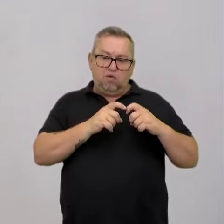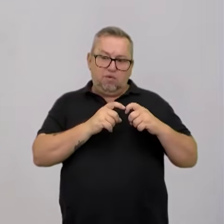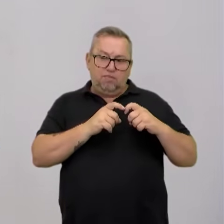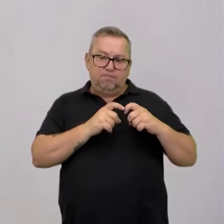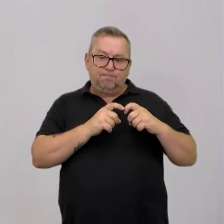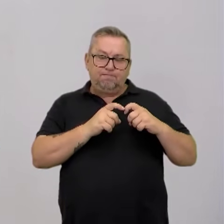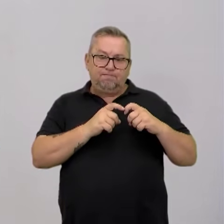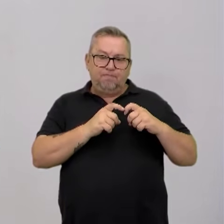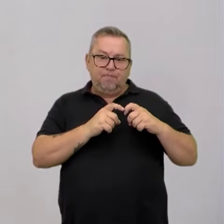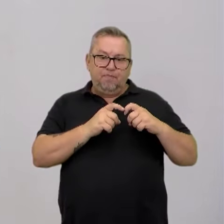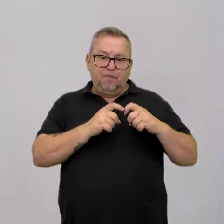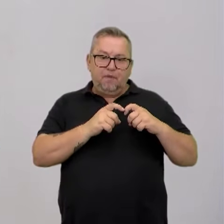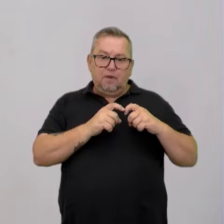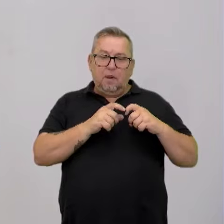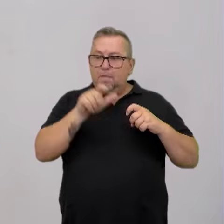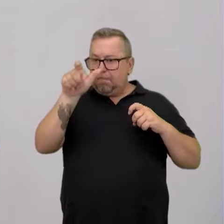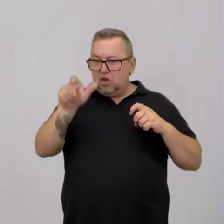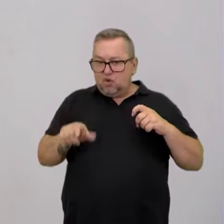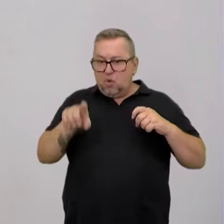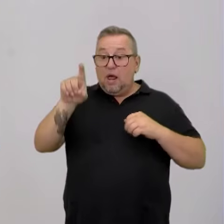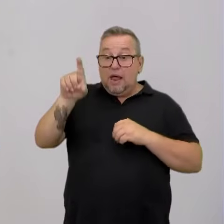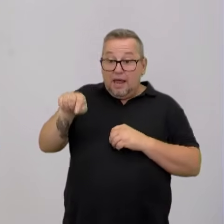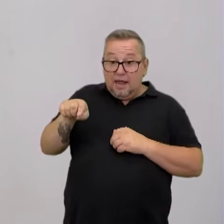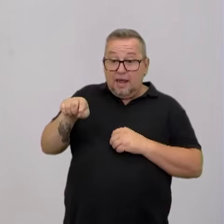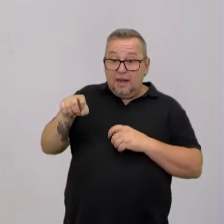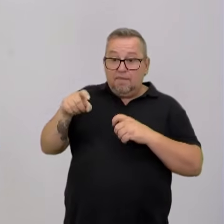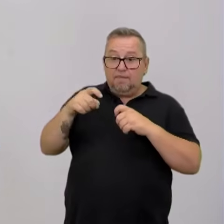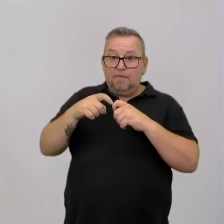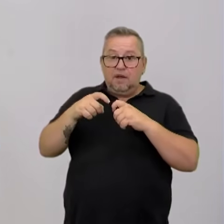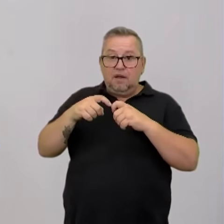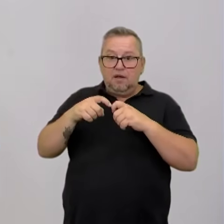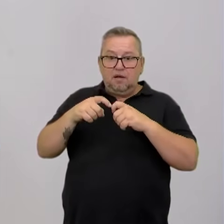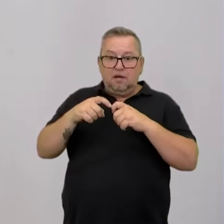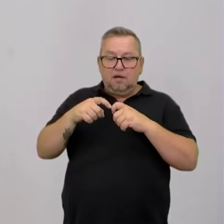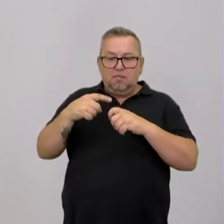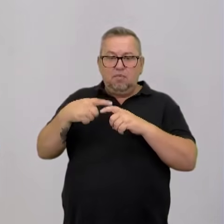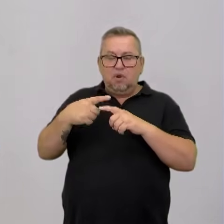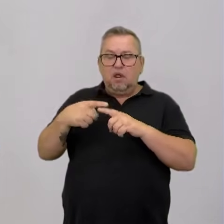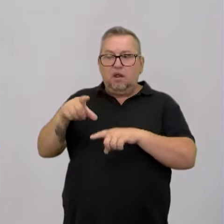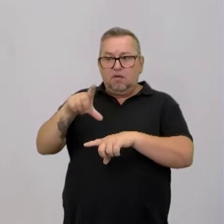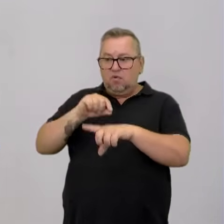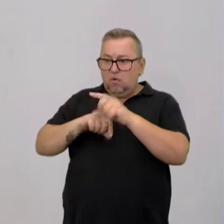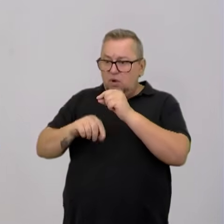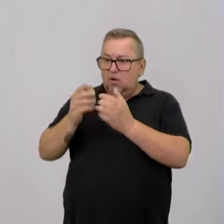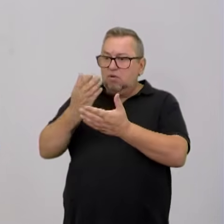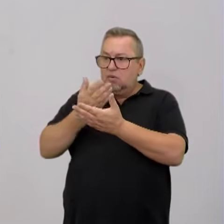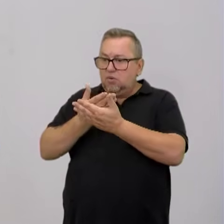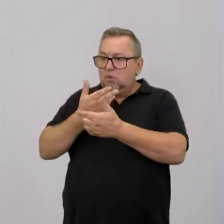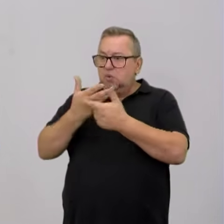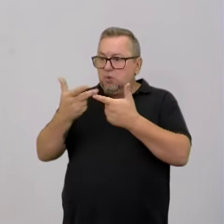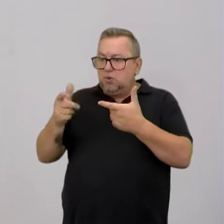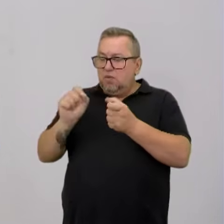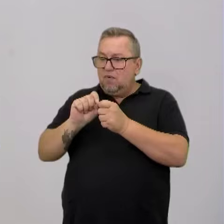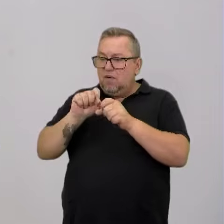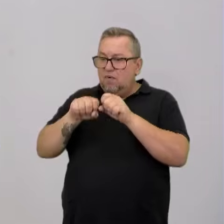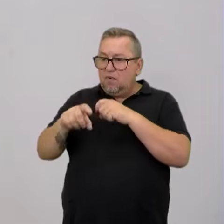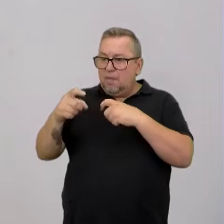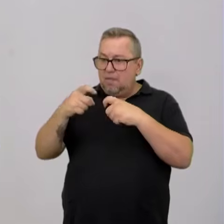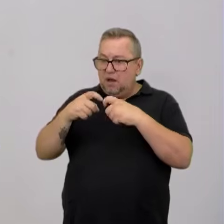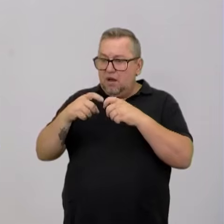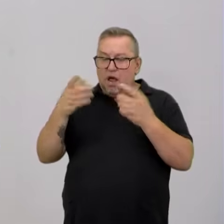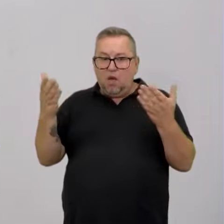A pessoa, ela é médica, certo? Agora, escravo, ninguém nasce escravo do dia para a noite, ok?